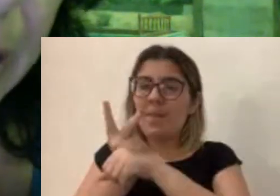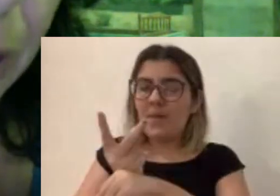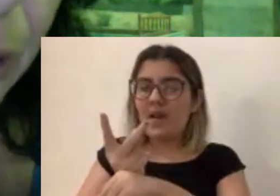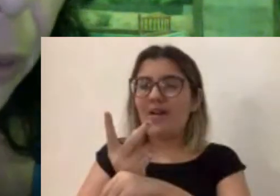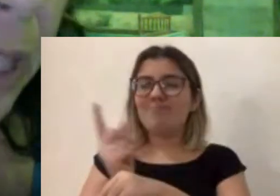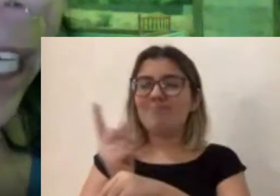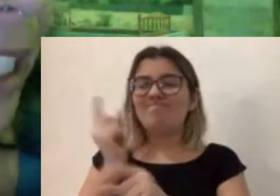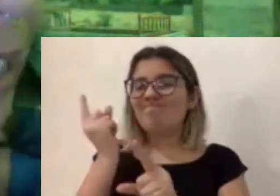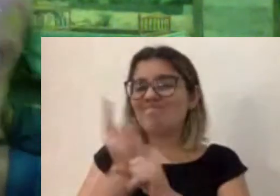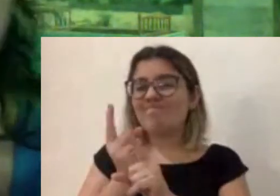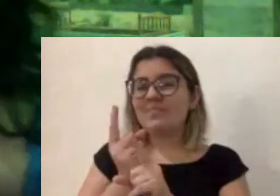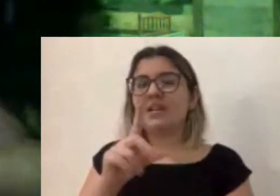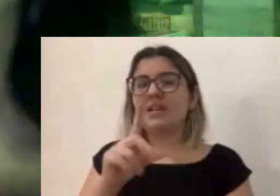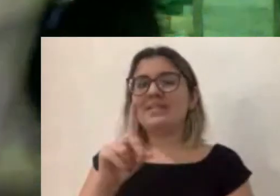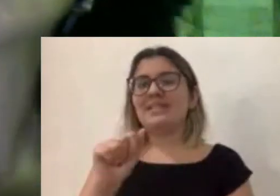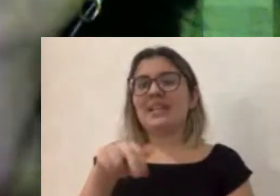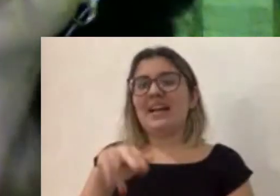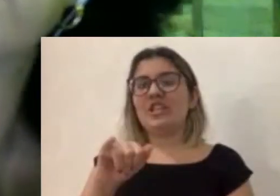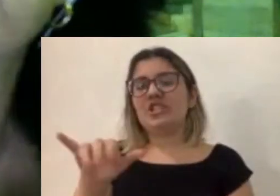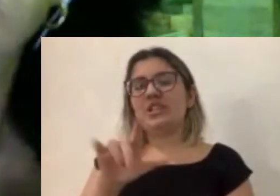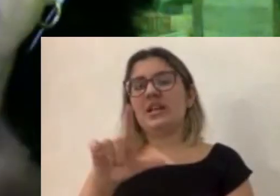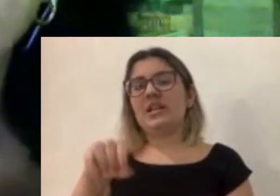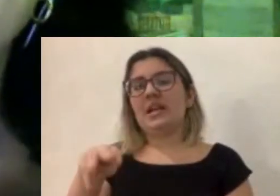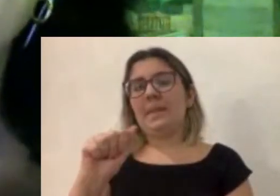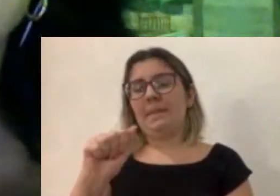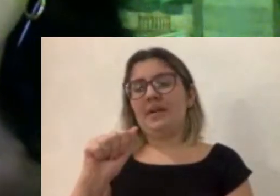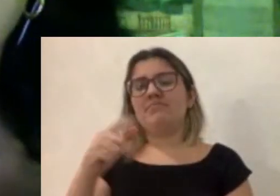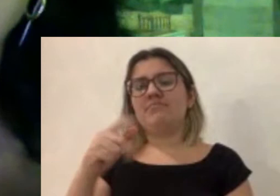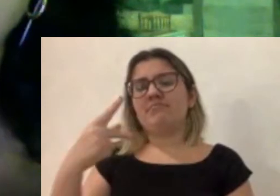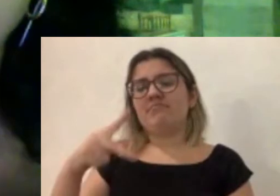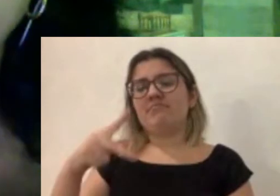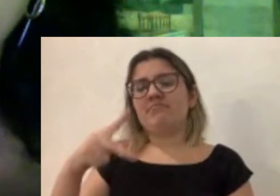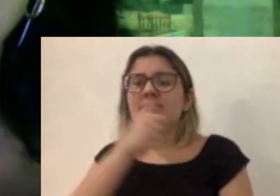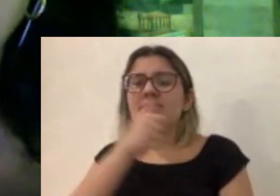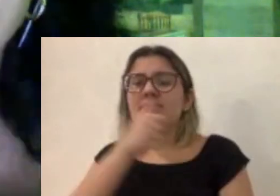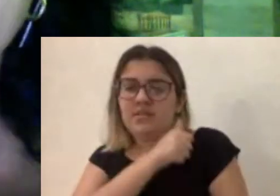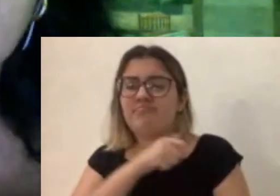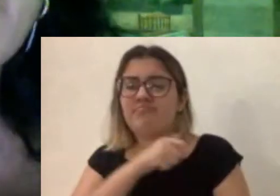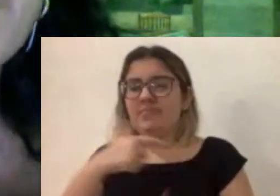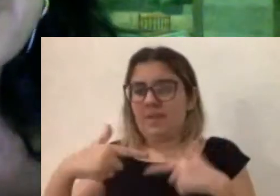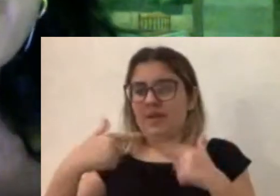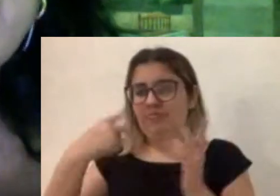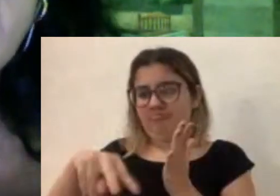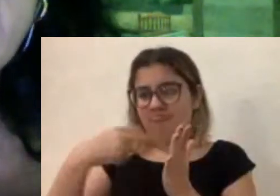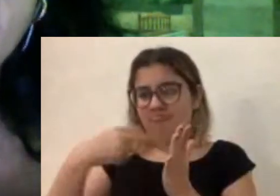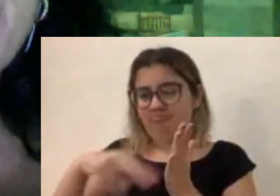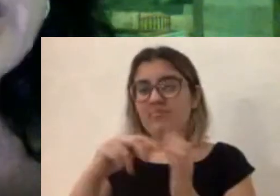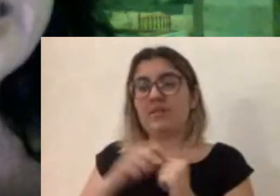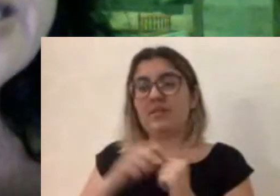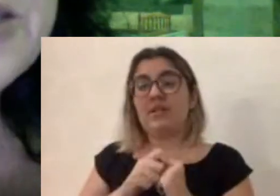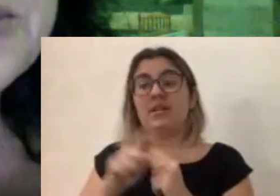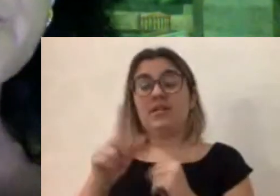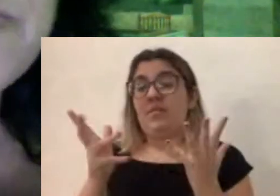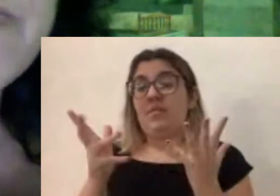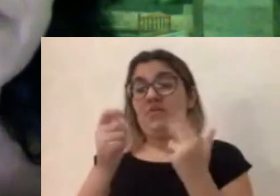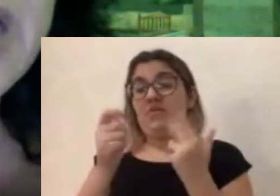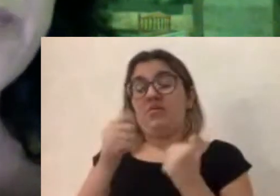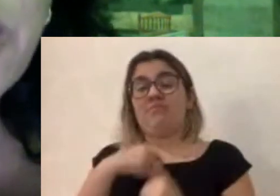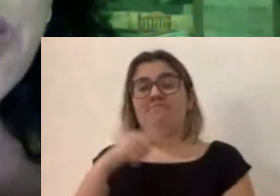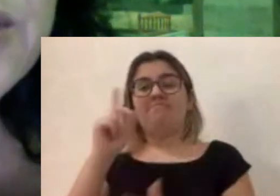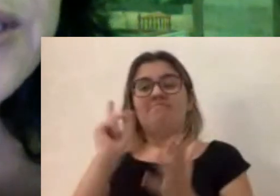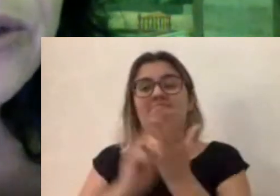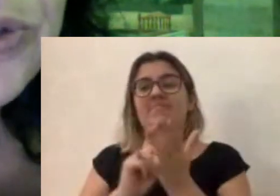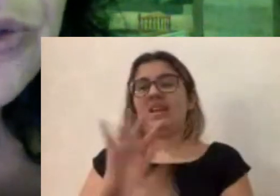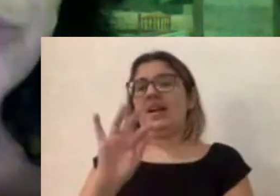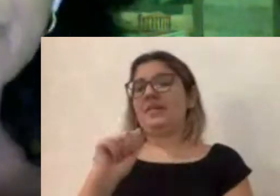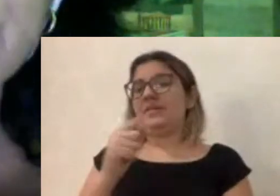eu estava tentando descobrir aqui, mas eu não consegui descobrir, que é um trabalho da Dani Lima, que é uma coreógrafa do Rio de Janeiro também, dessas